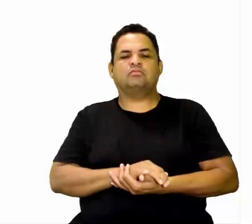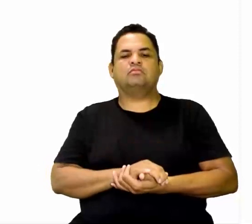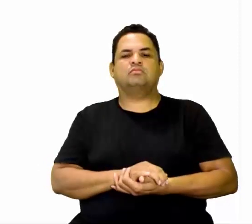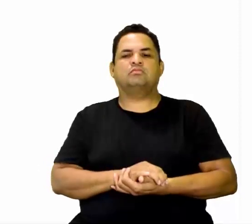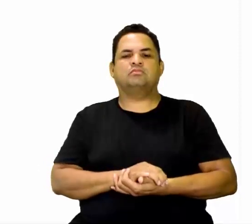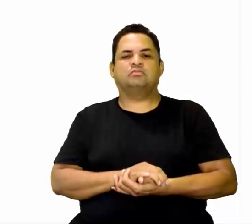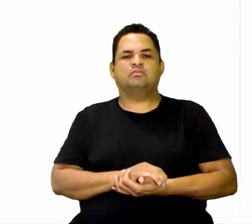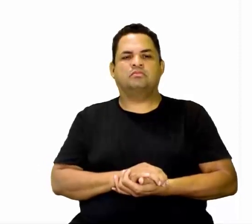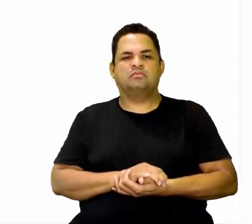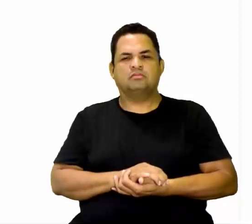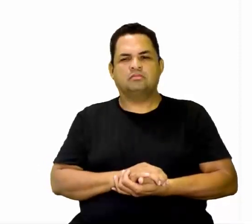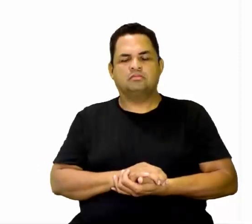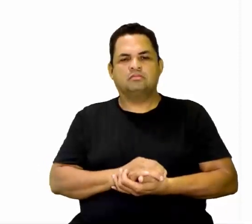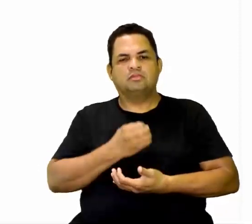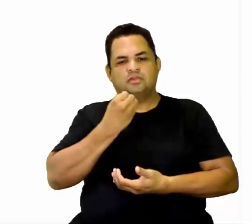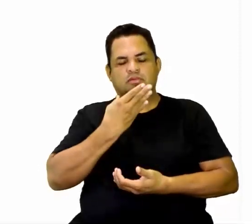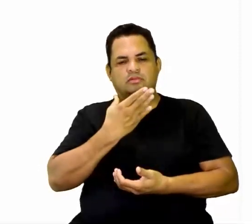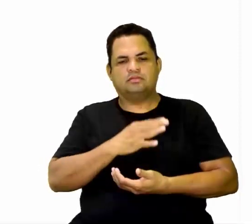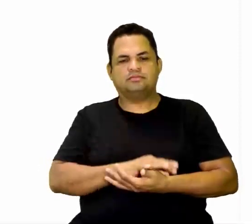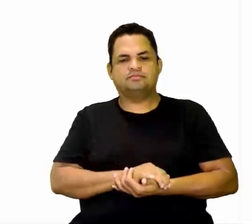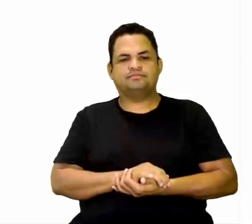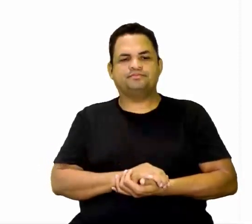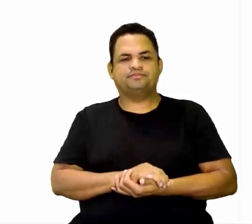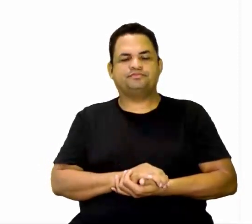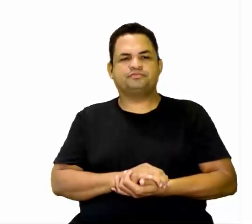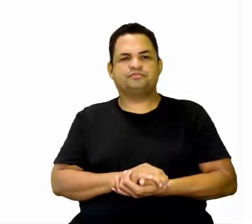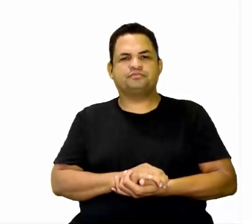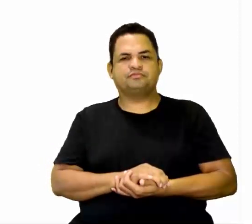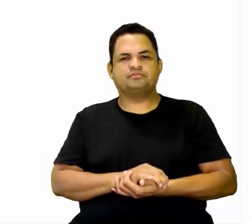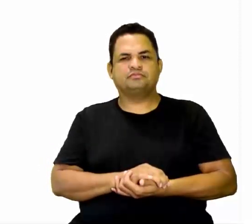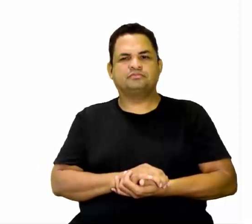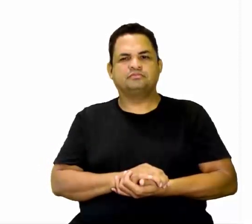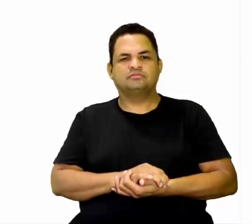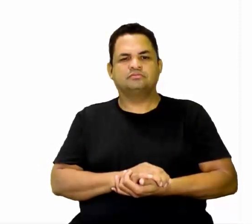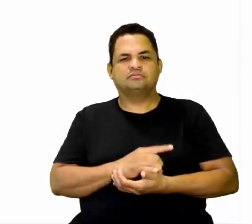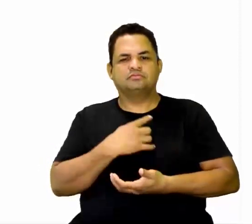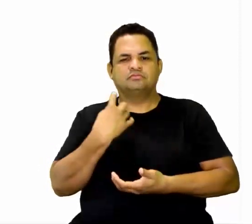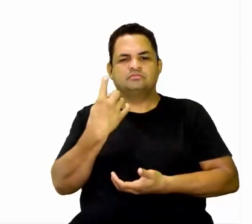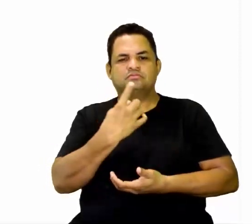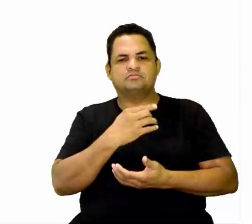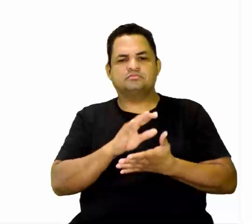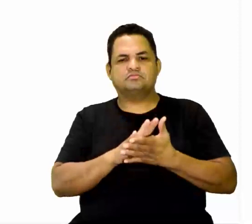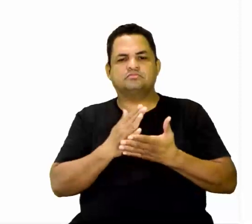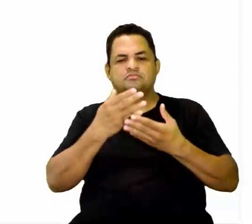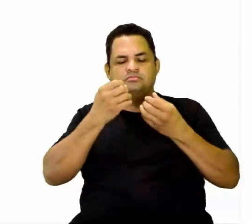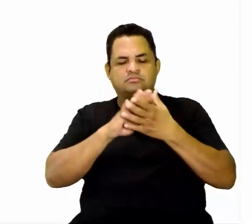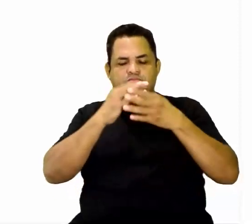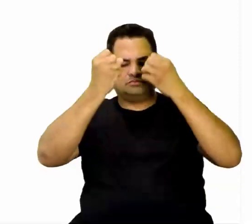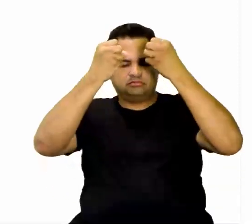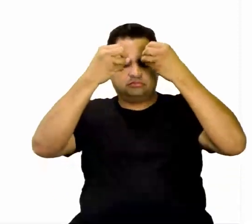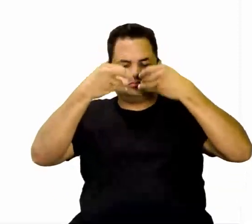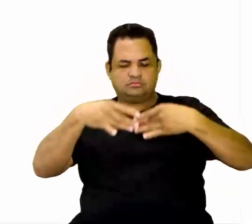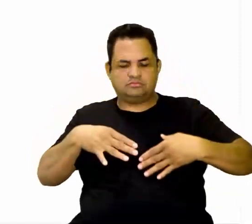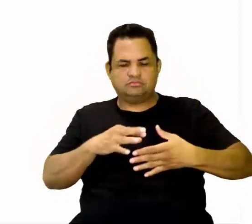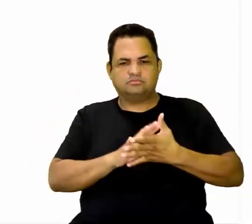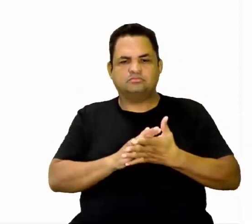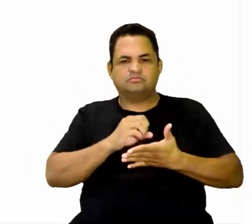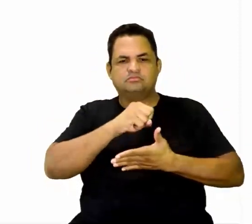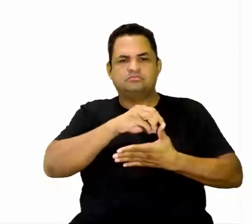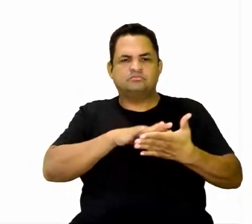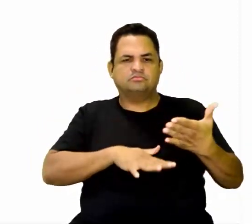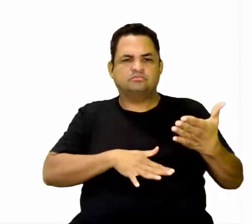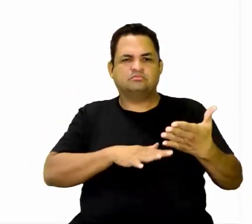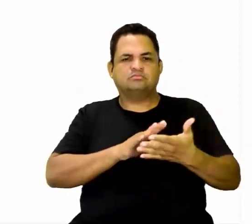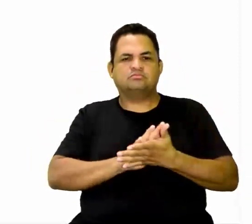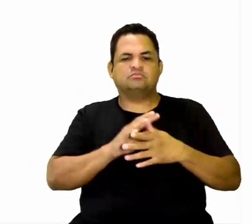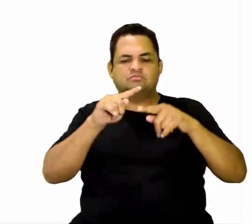corretíssima. Tá bom? Então, nós estamos aqui comentando as atividades da